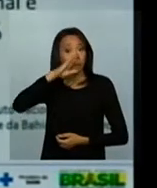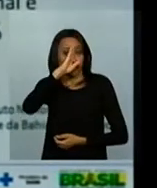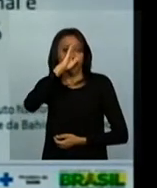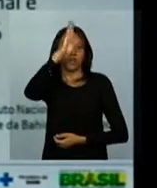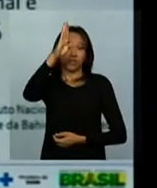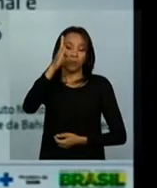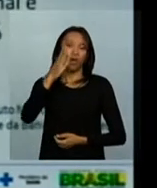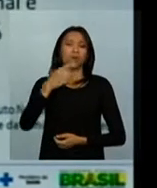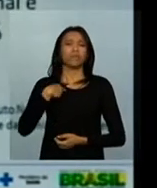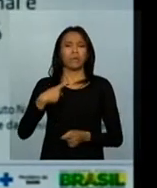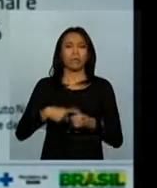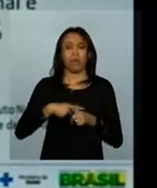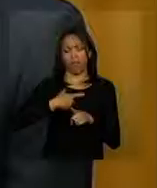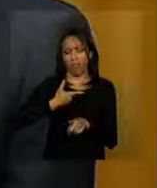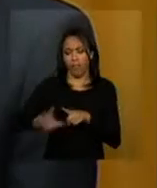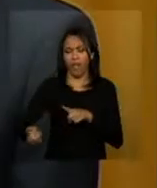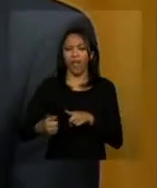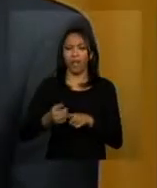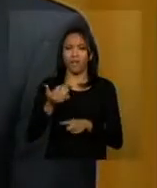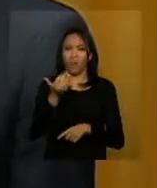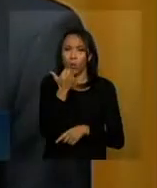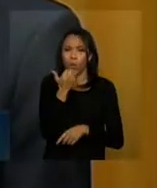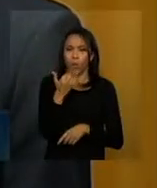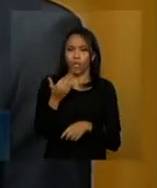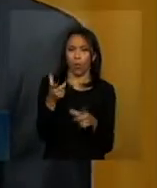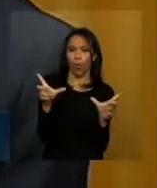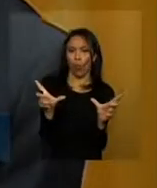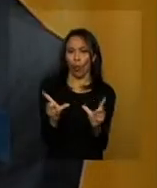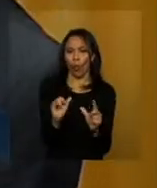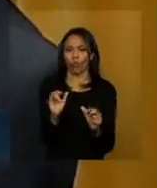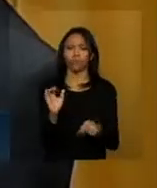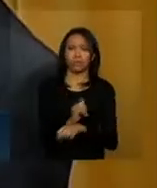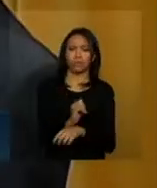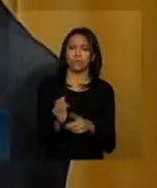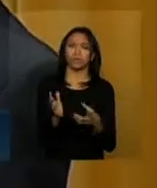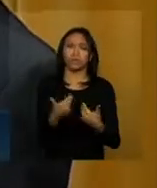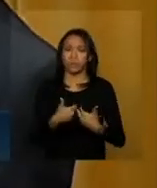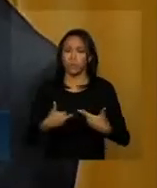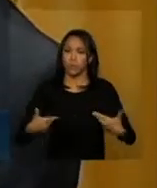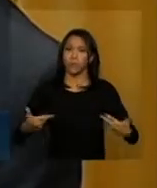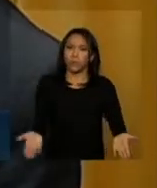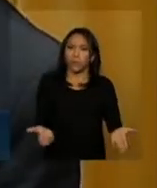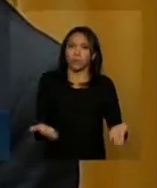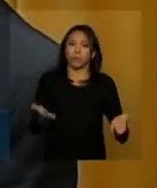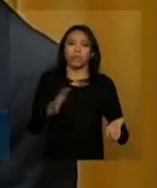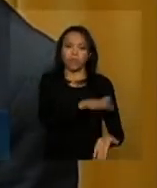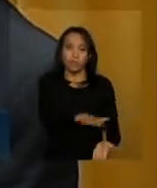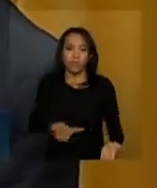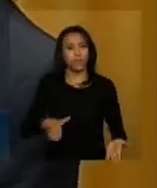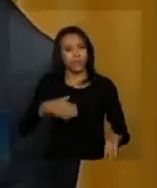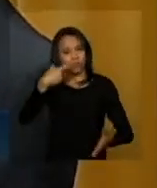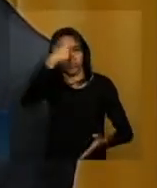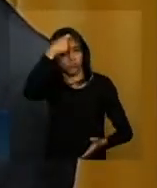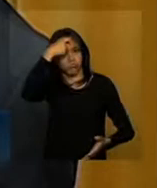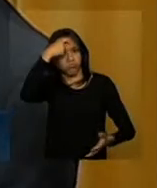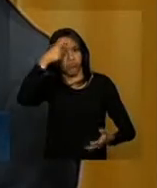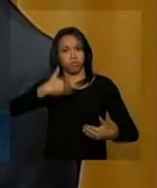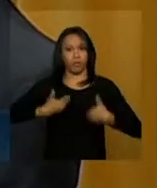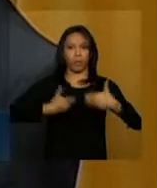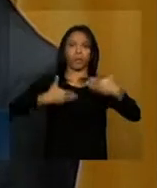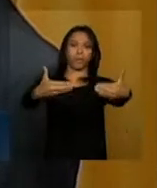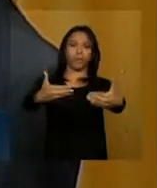de combater desnutrição, fazer possibilidade de desenvolvimento pleno das crianças e aumentar aí